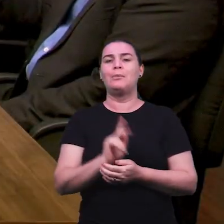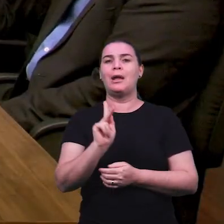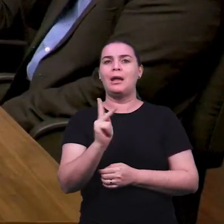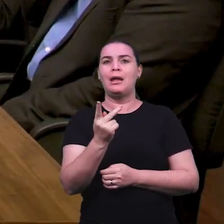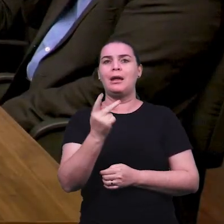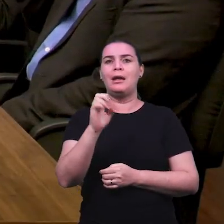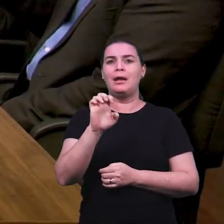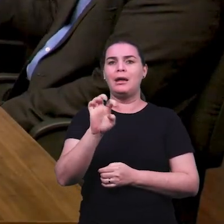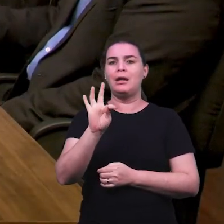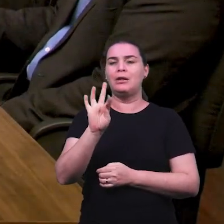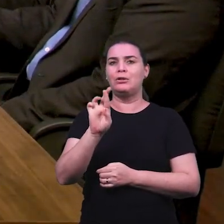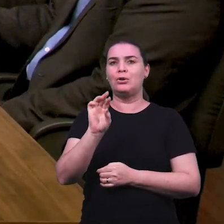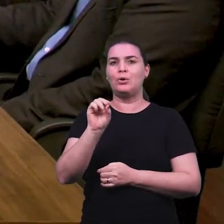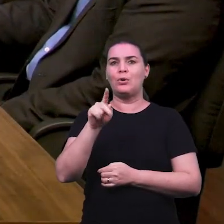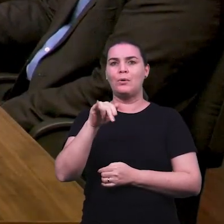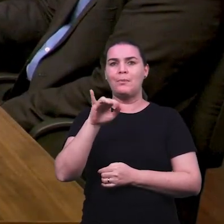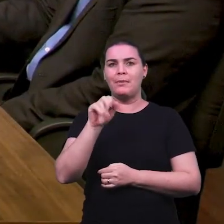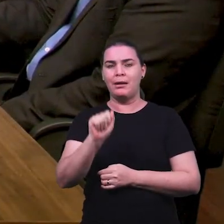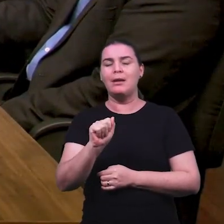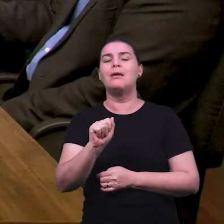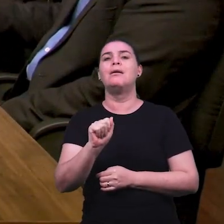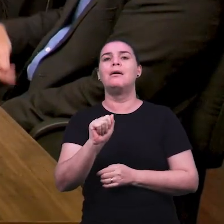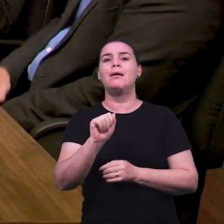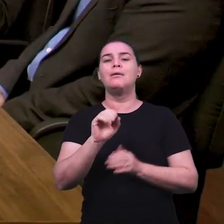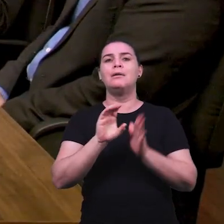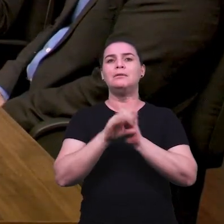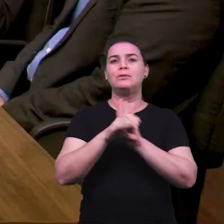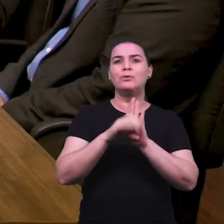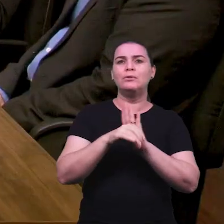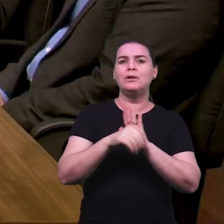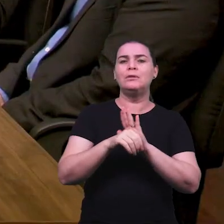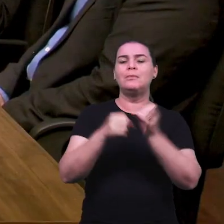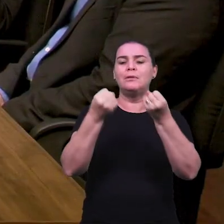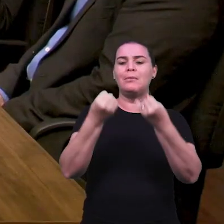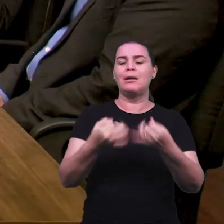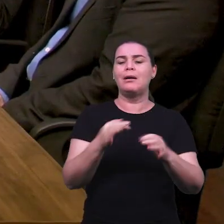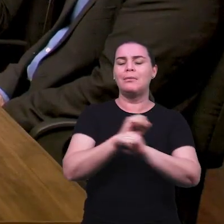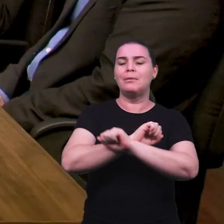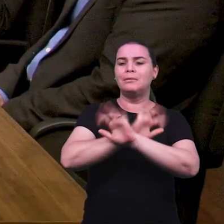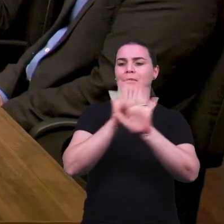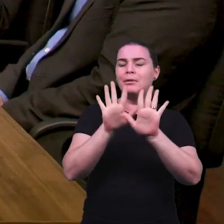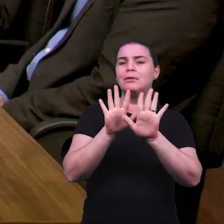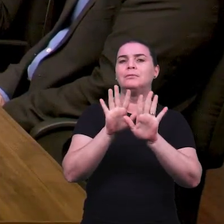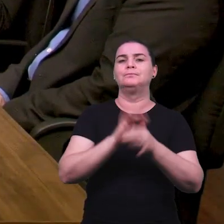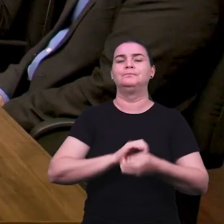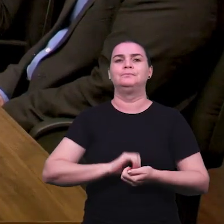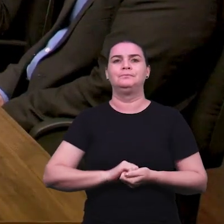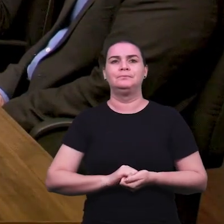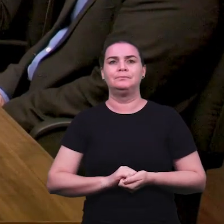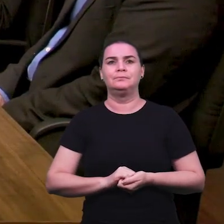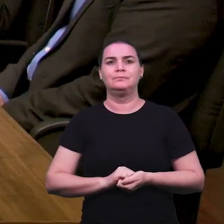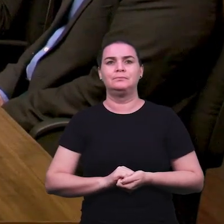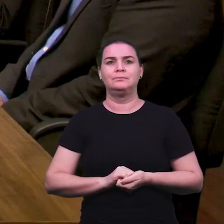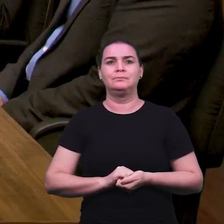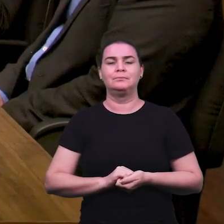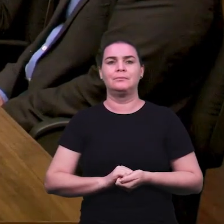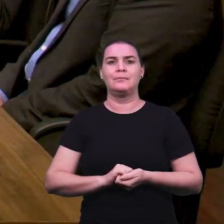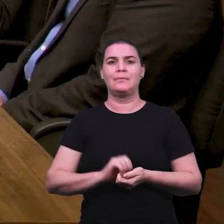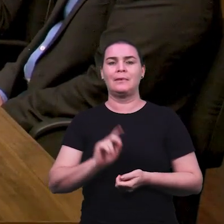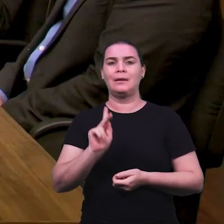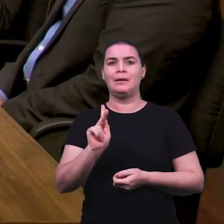esse conceito, né, para já dar uma clareza maior para os nossos irmãos, aqueles que estão nos acompanhando. Então, a